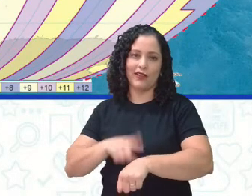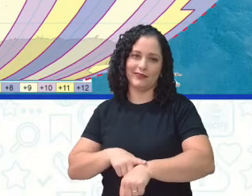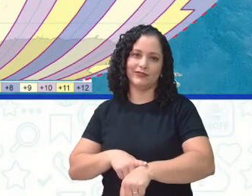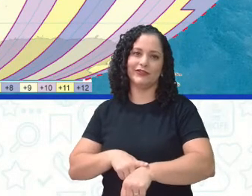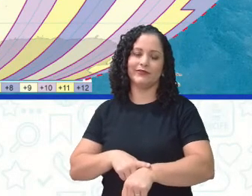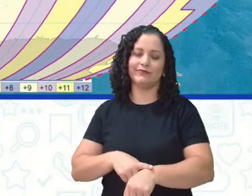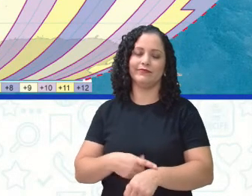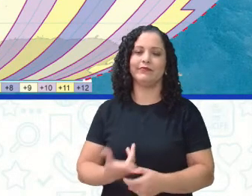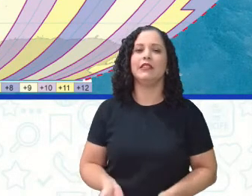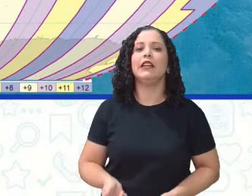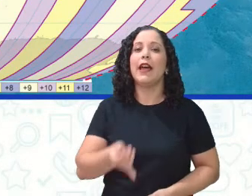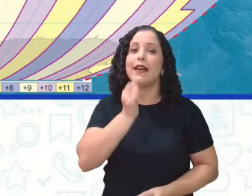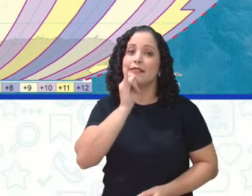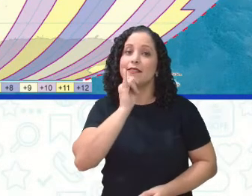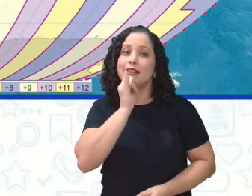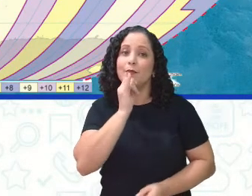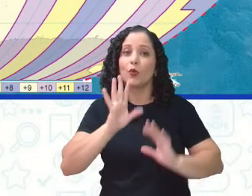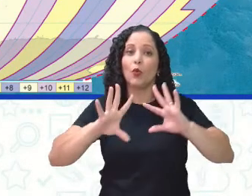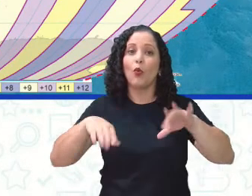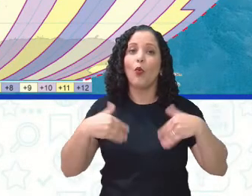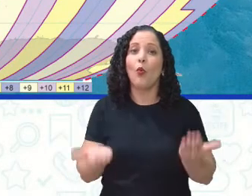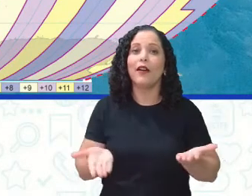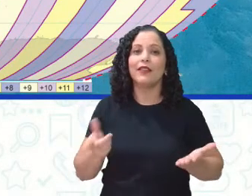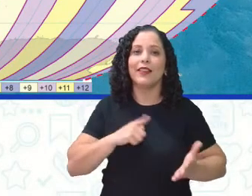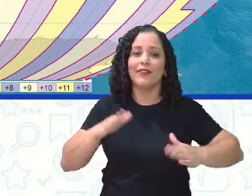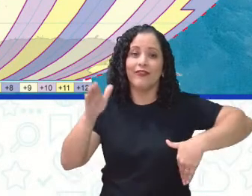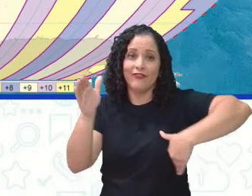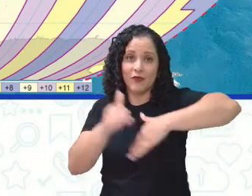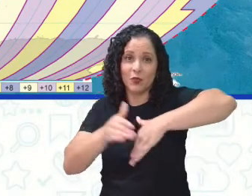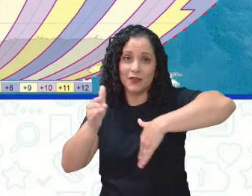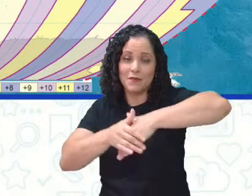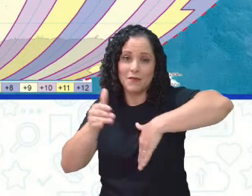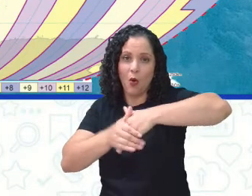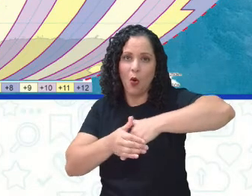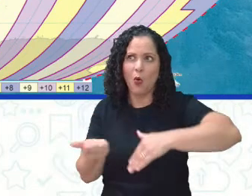tem campeonatos, principalmente a questão aí do futebol,